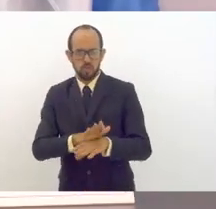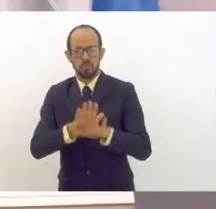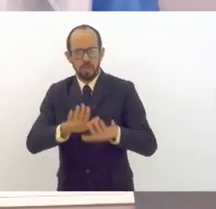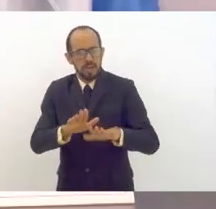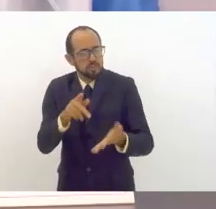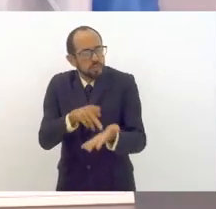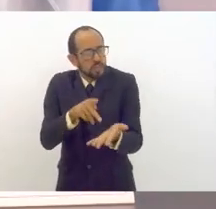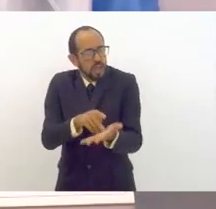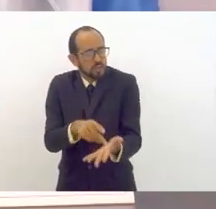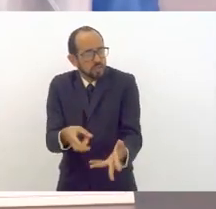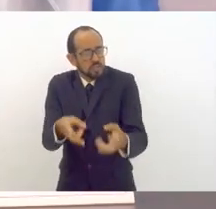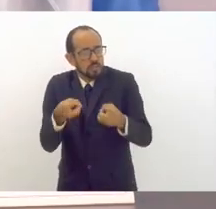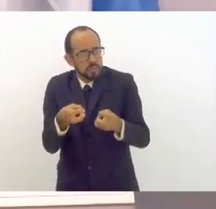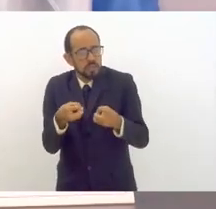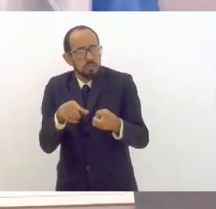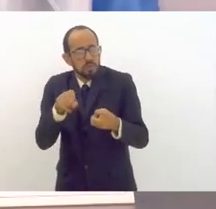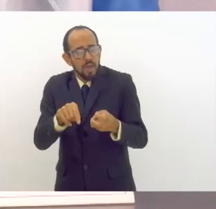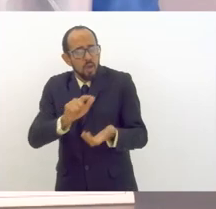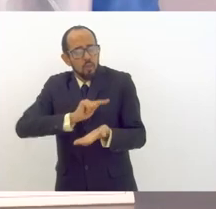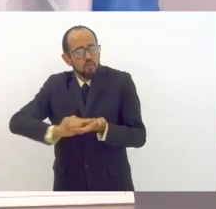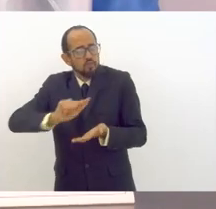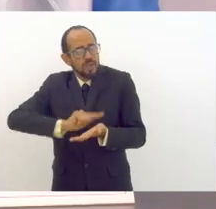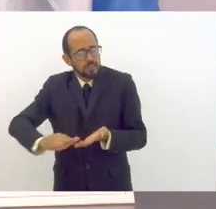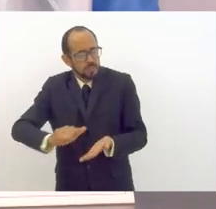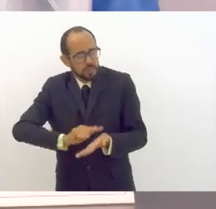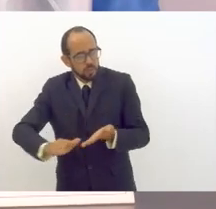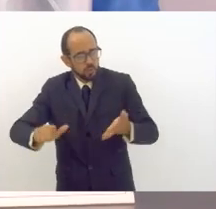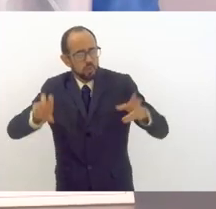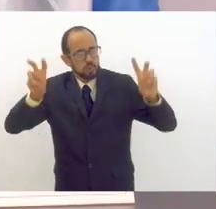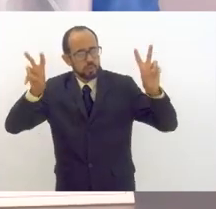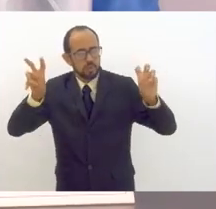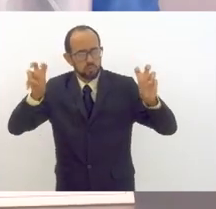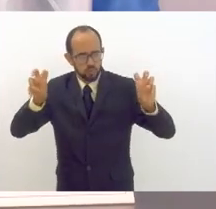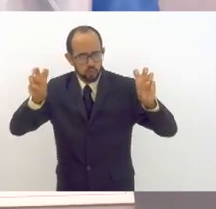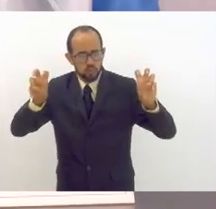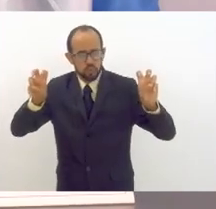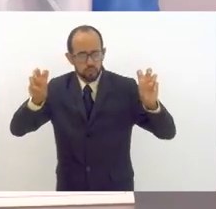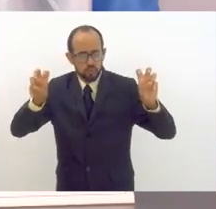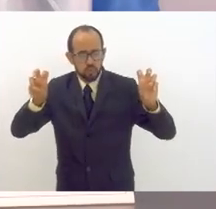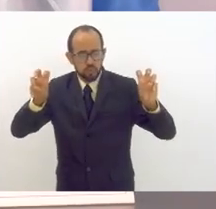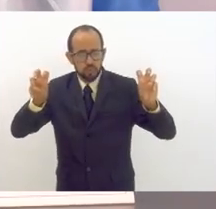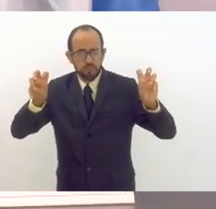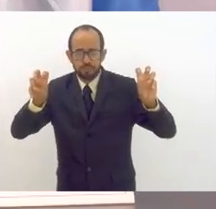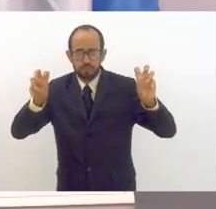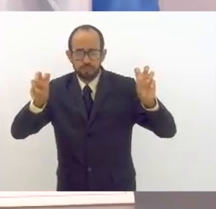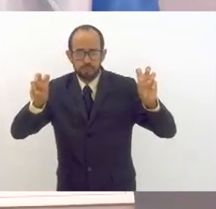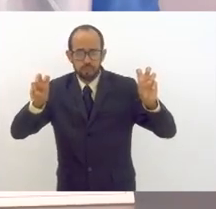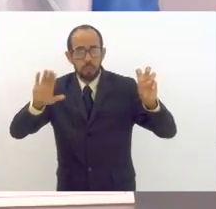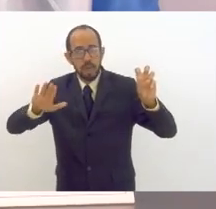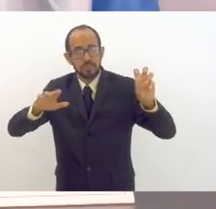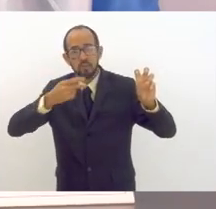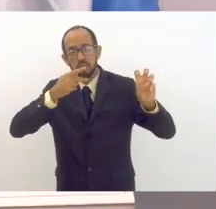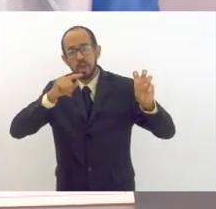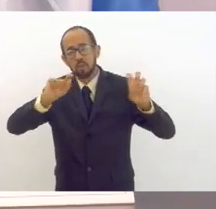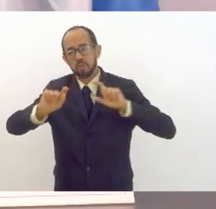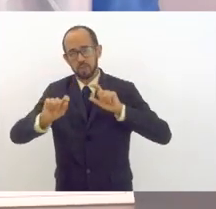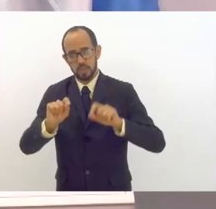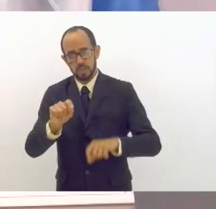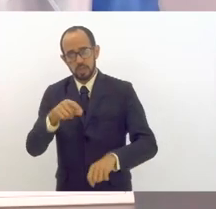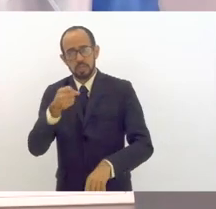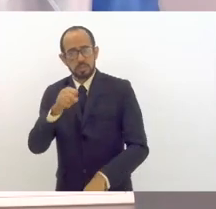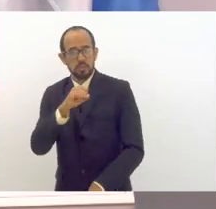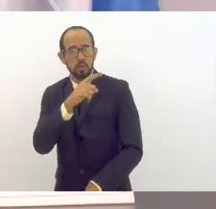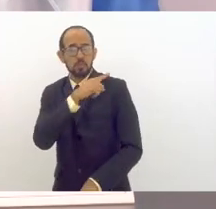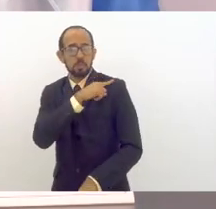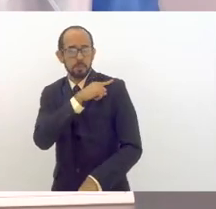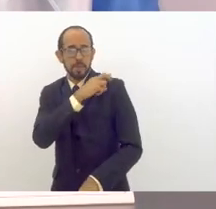visto é um vazio sobre isso, e eu reitero, pelo contrário, o aluno que vivenciou isso no primeiro ano, depois vivenciou